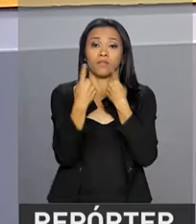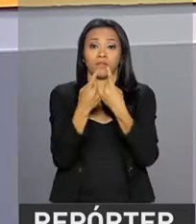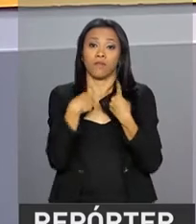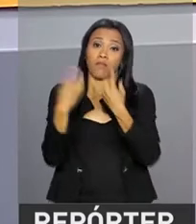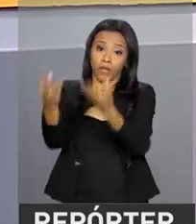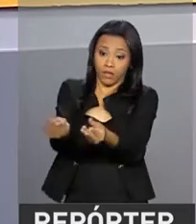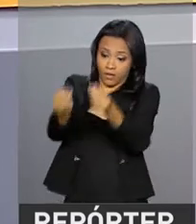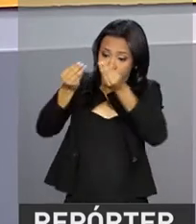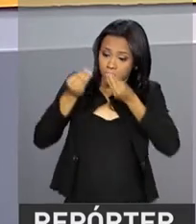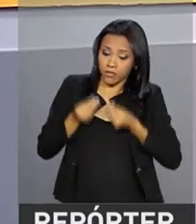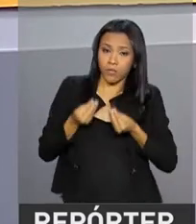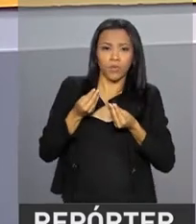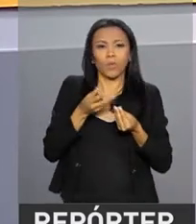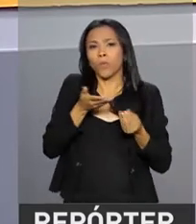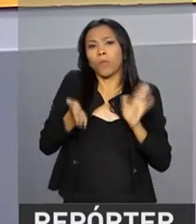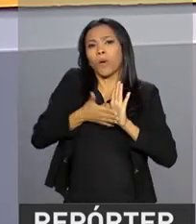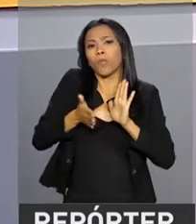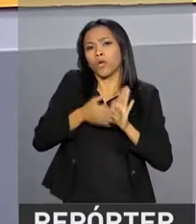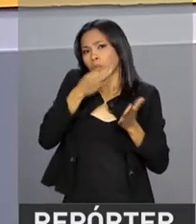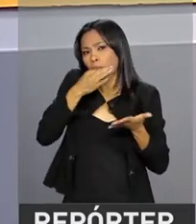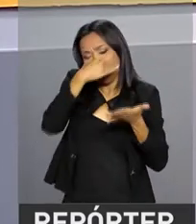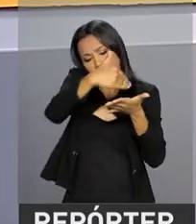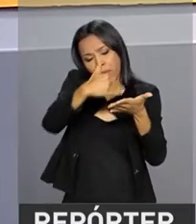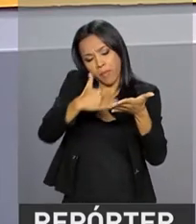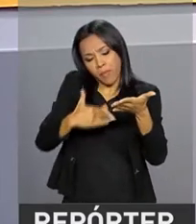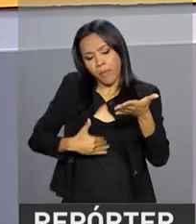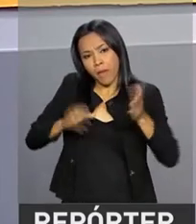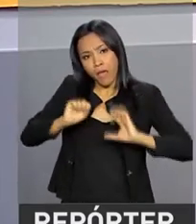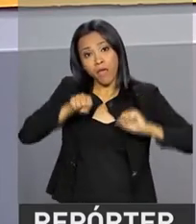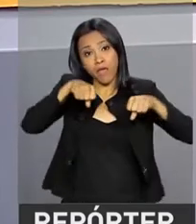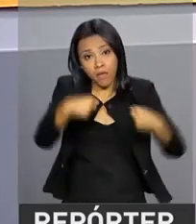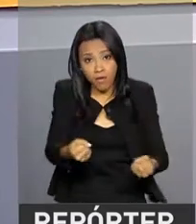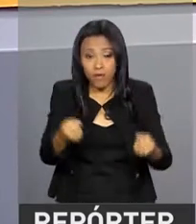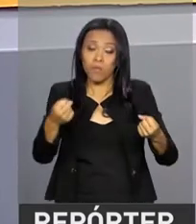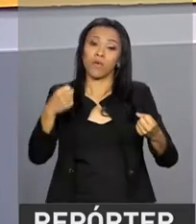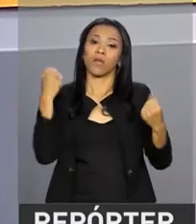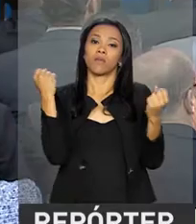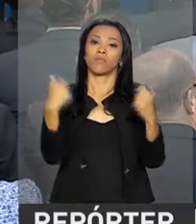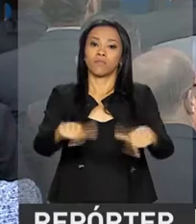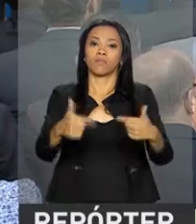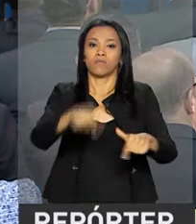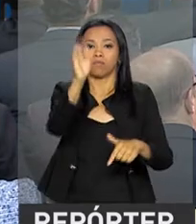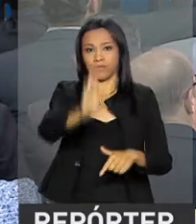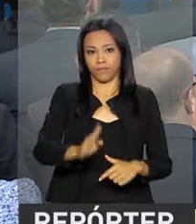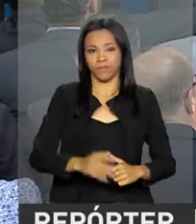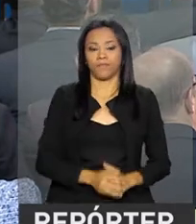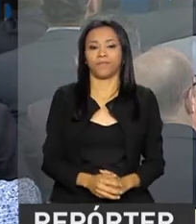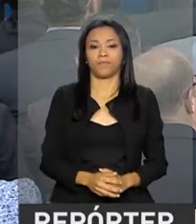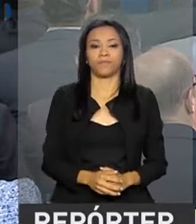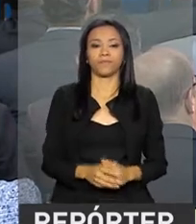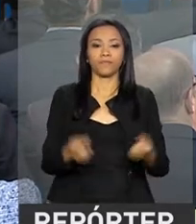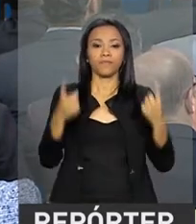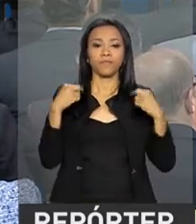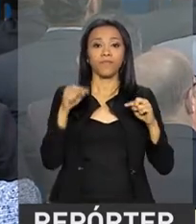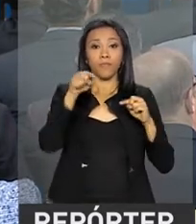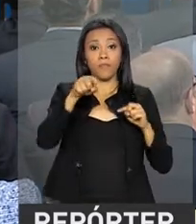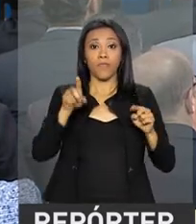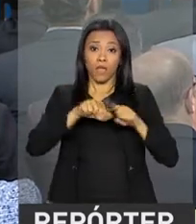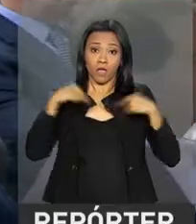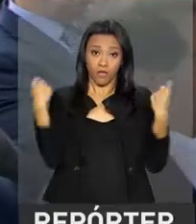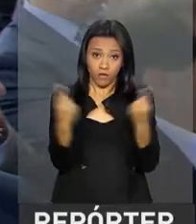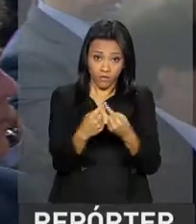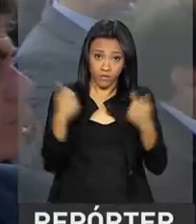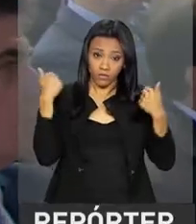documento com sugestões para recuperar o emprego no brasil foi uma reunião de trabalho